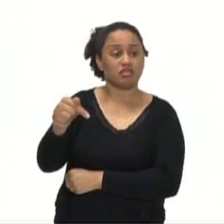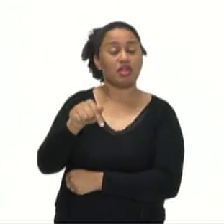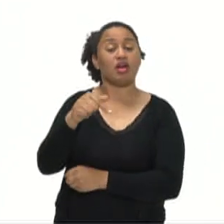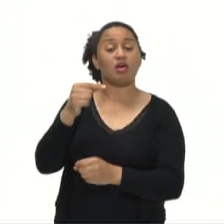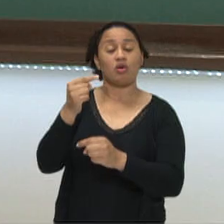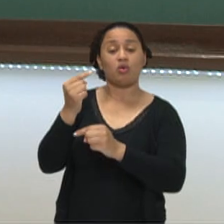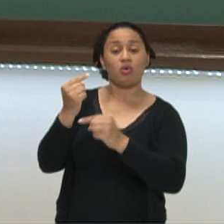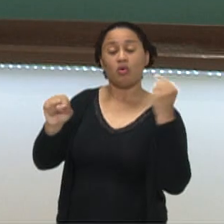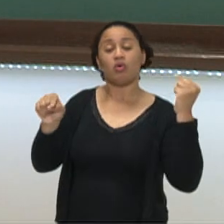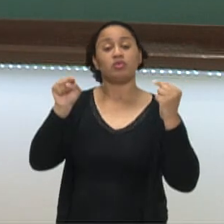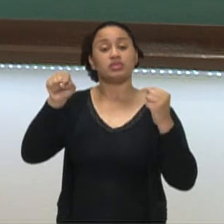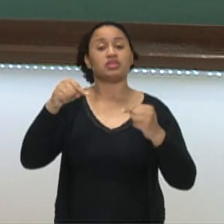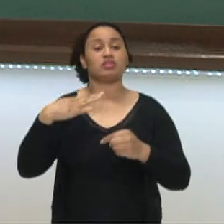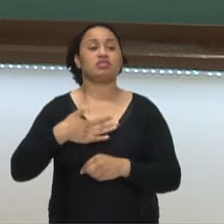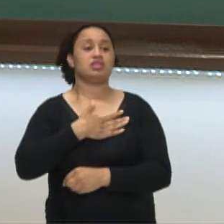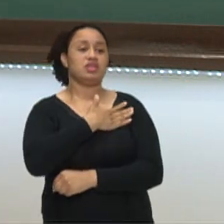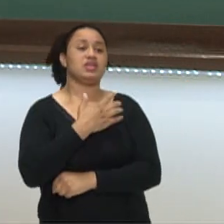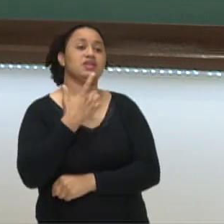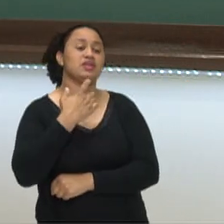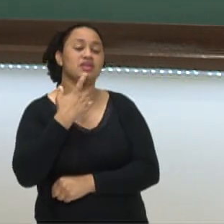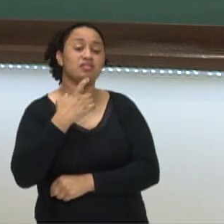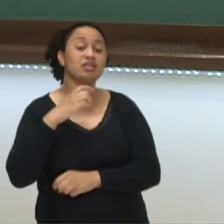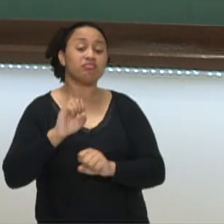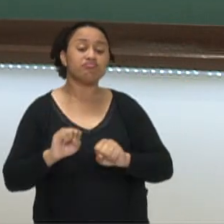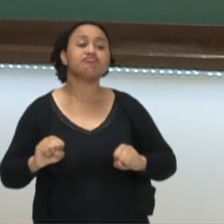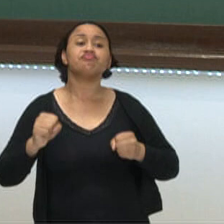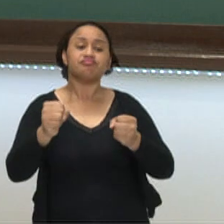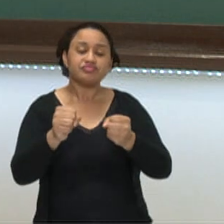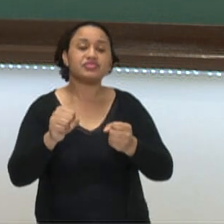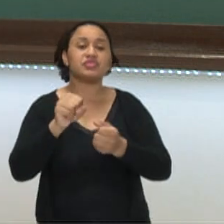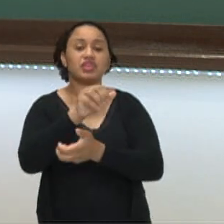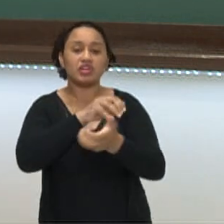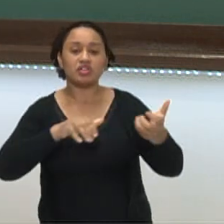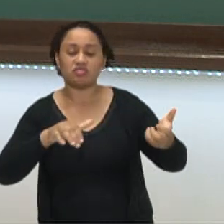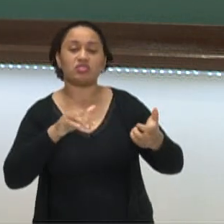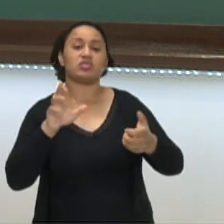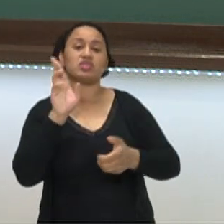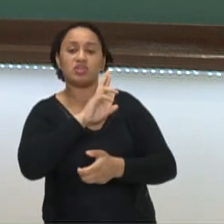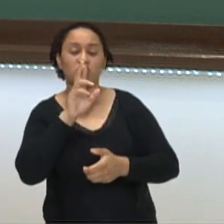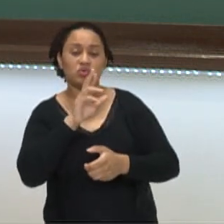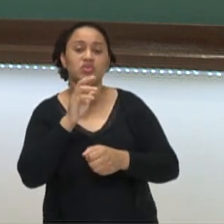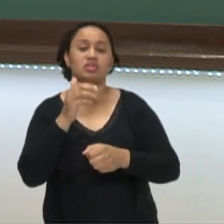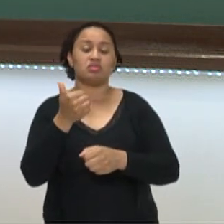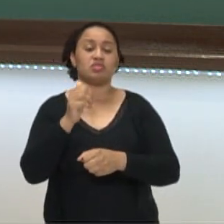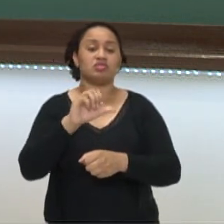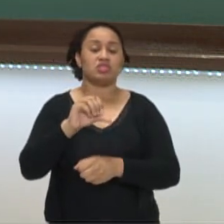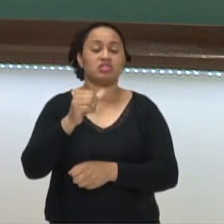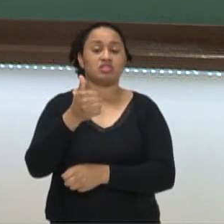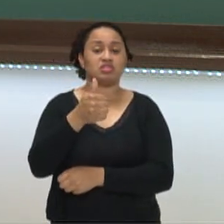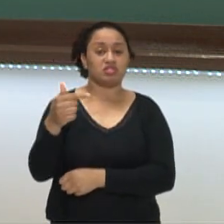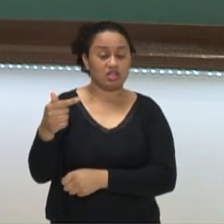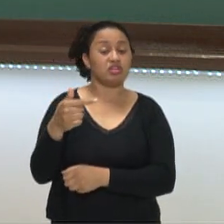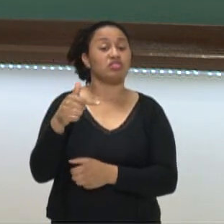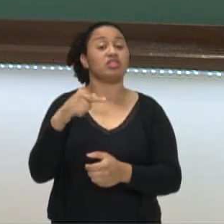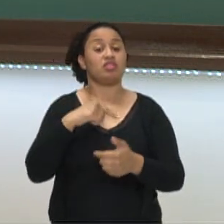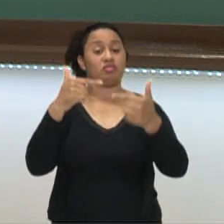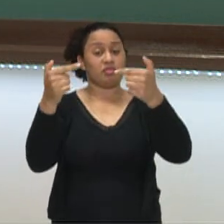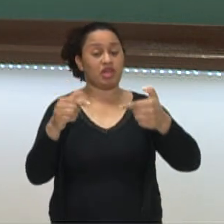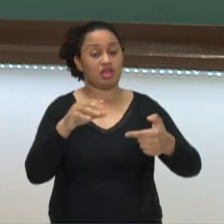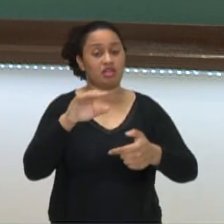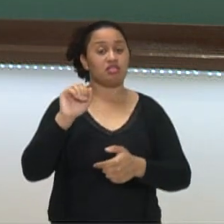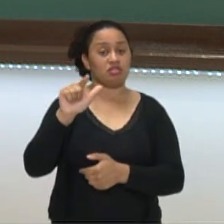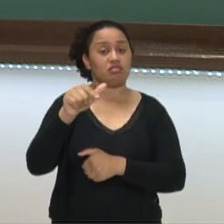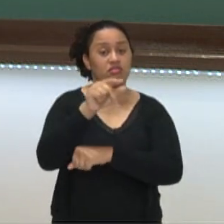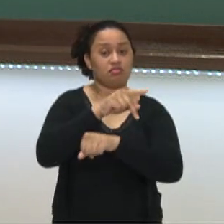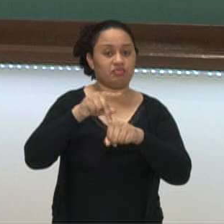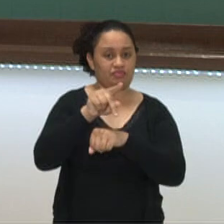Exército Vermelho, bolcheviques, defensores da Revolução Russa de 1917. Uma guerra civil no país, ou